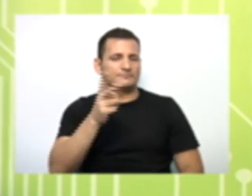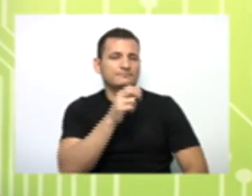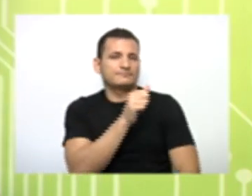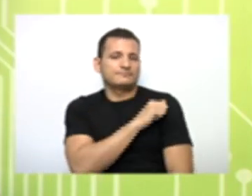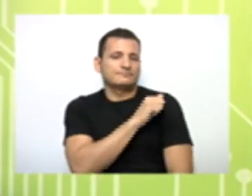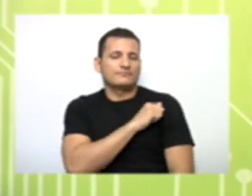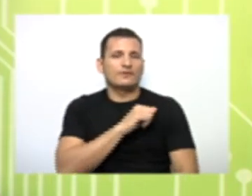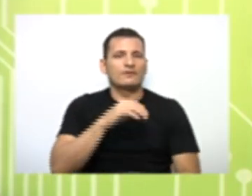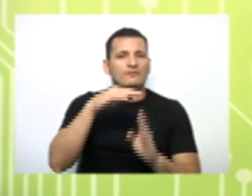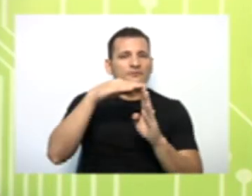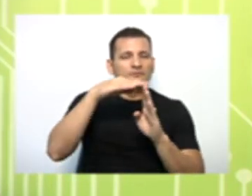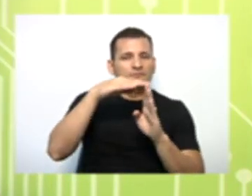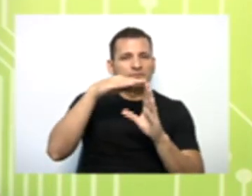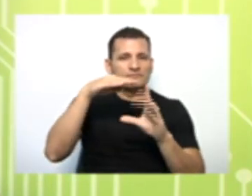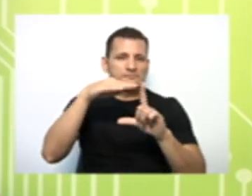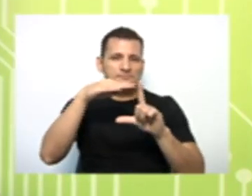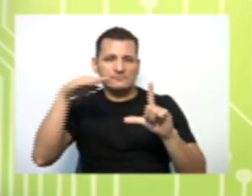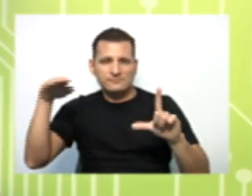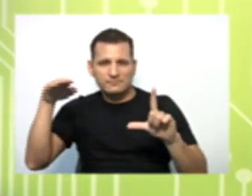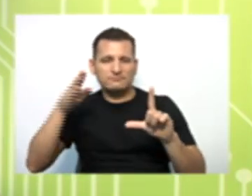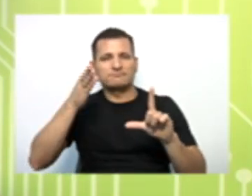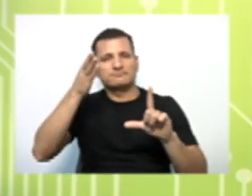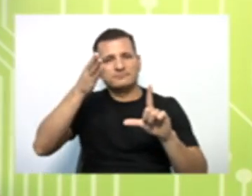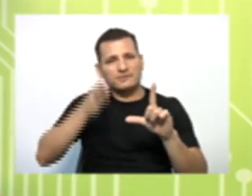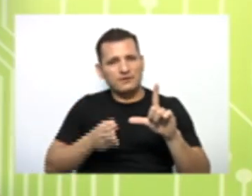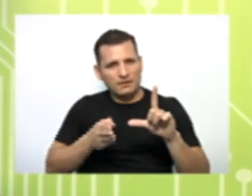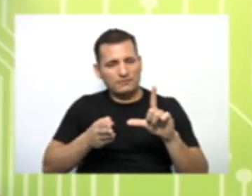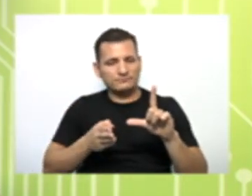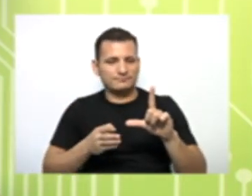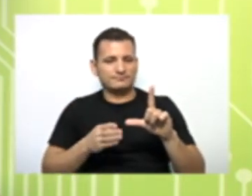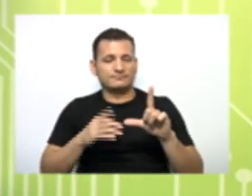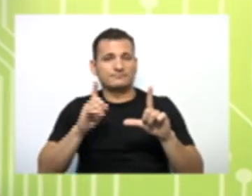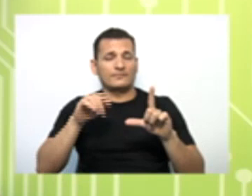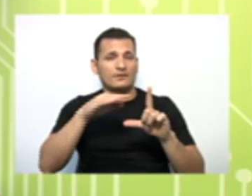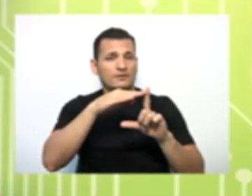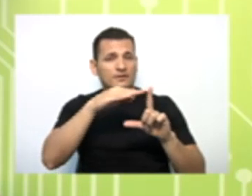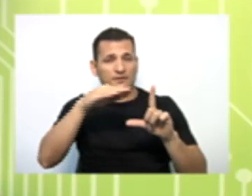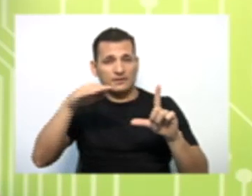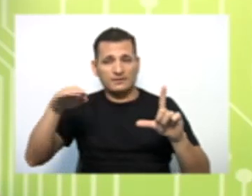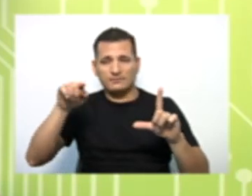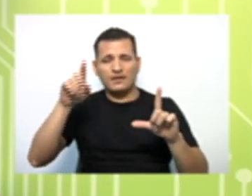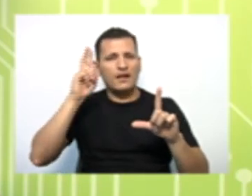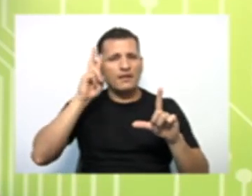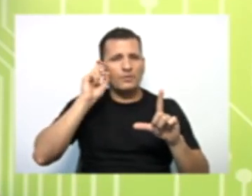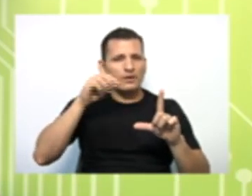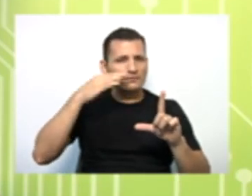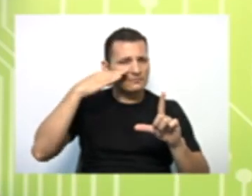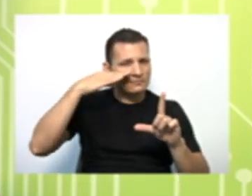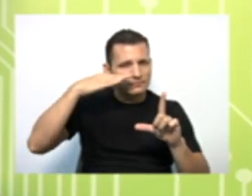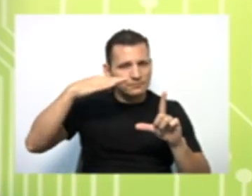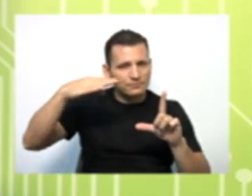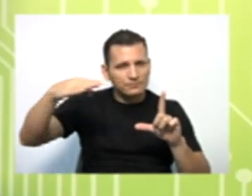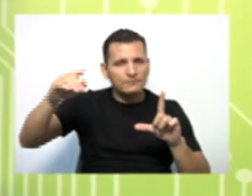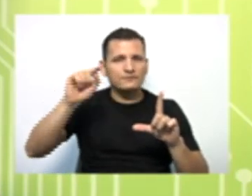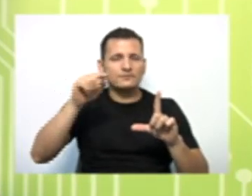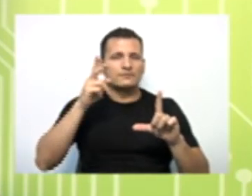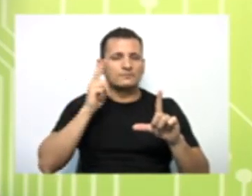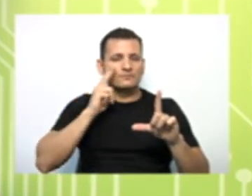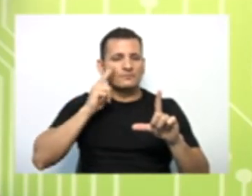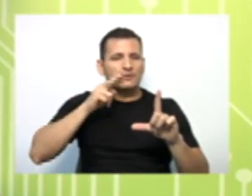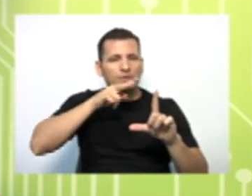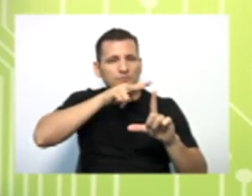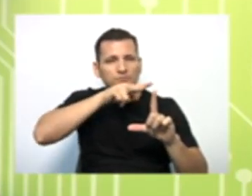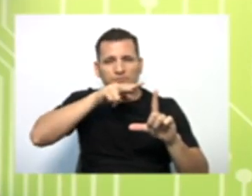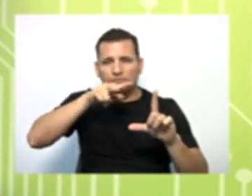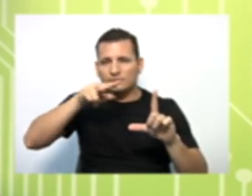sobre horizontal e vertical, é que o horizontal lembra de horizonte. Então, você sempre vai olhar o